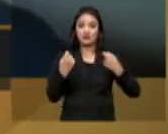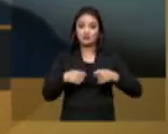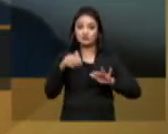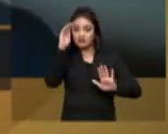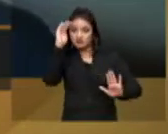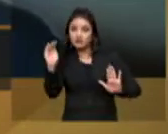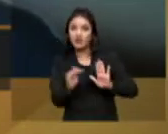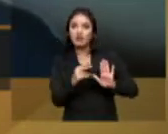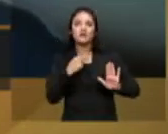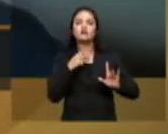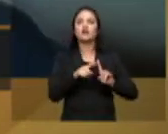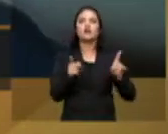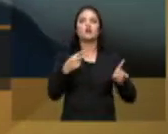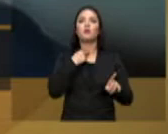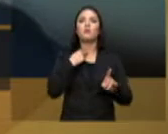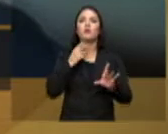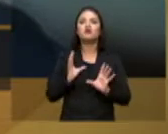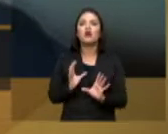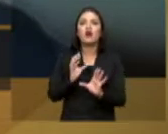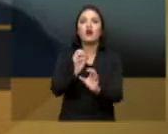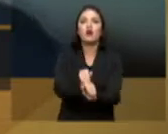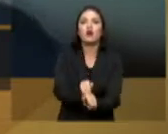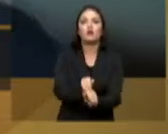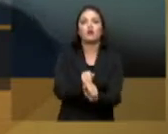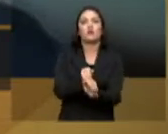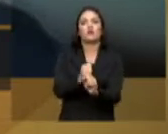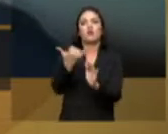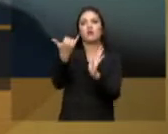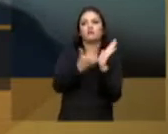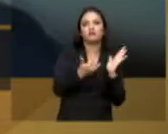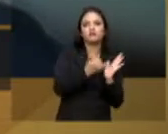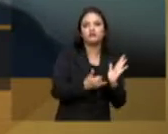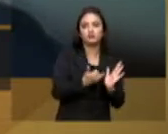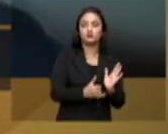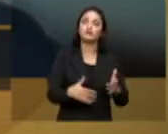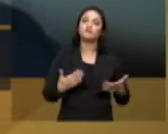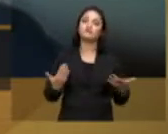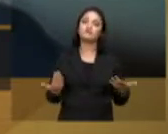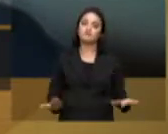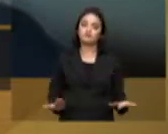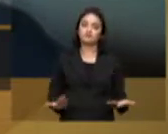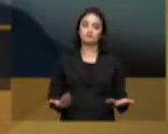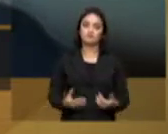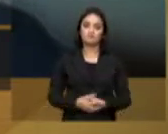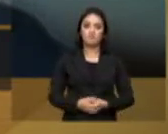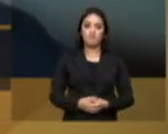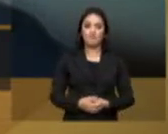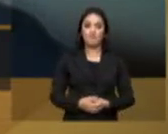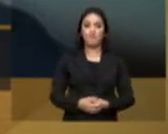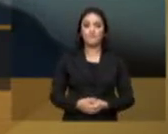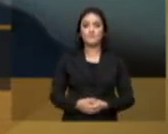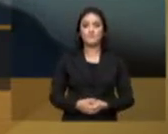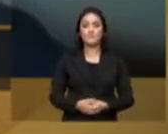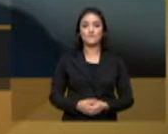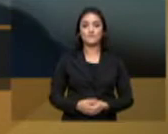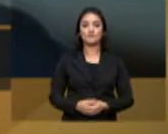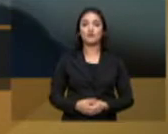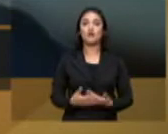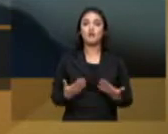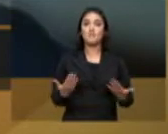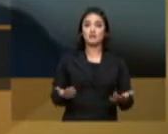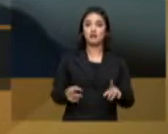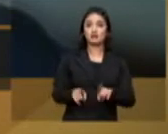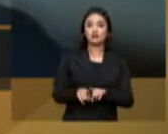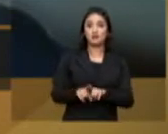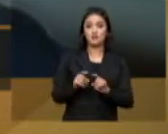não cumulatividade das referidas contribuições, nas hipóteses que fixar. Todavia, sustenta